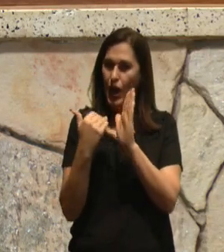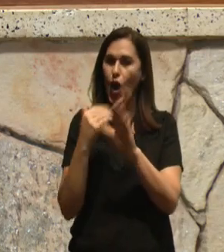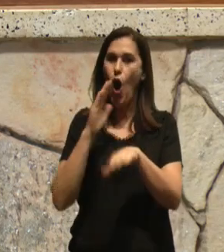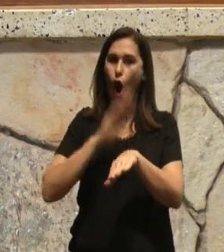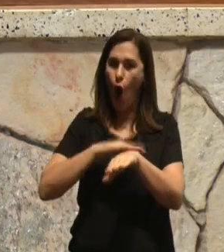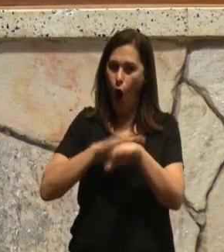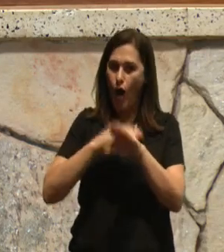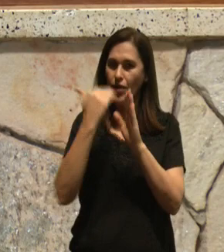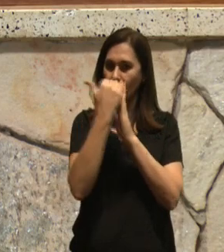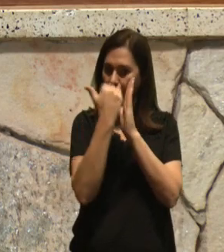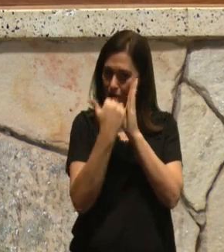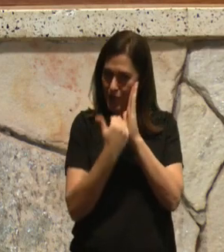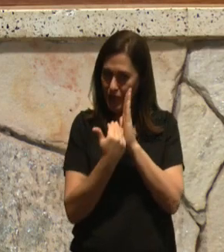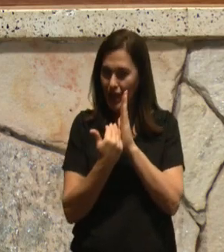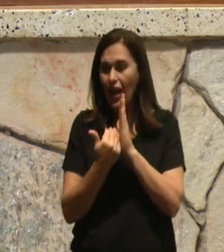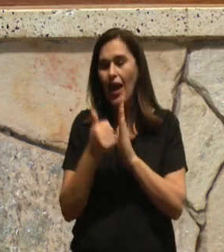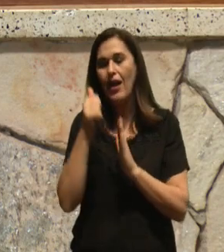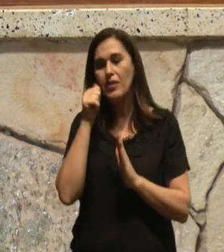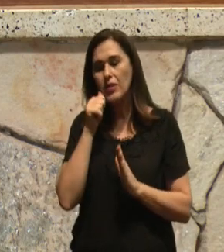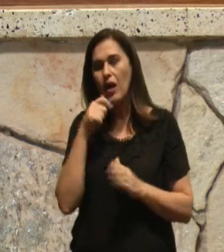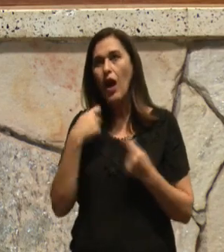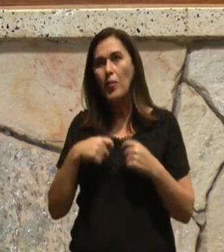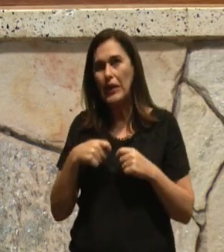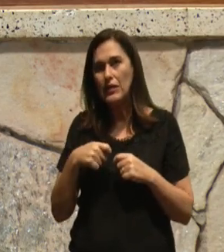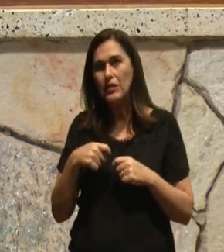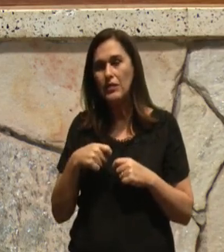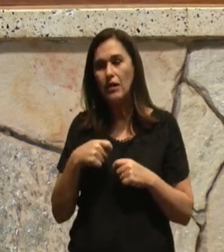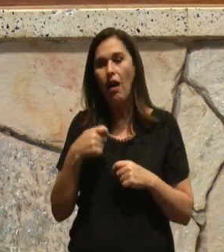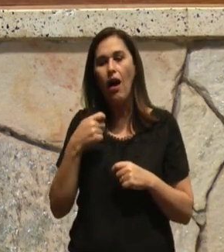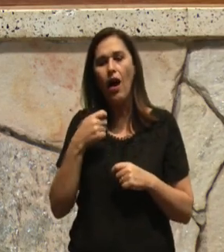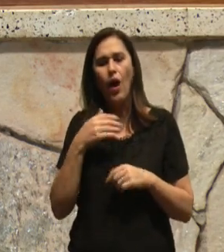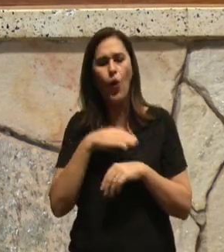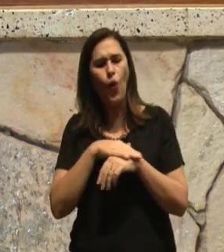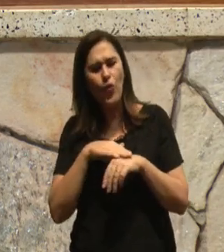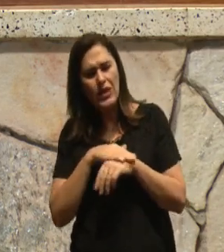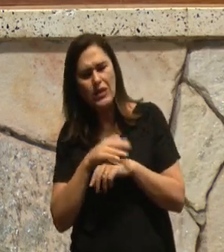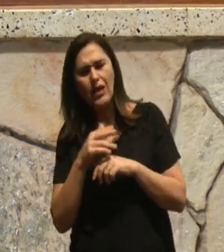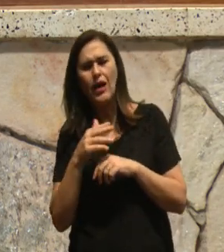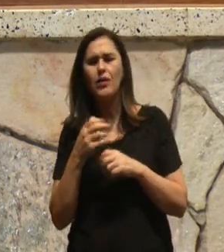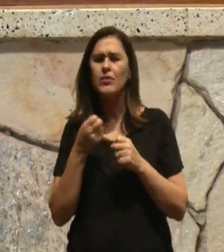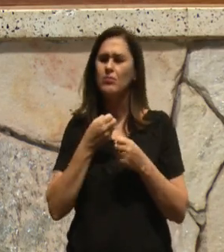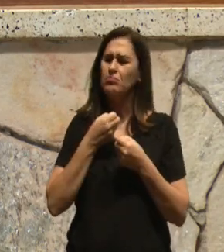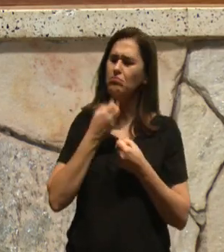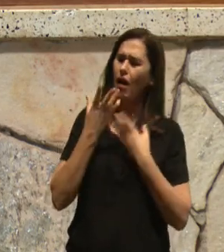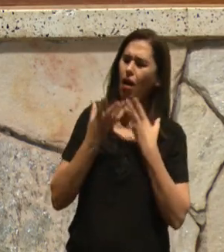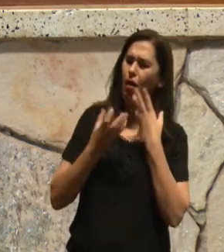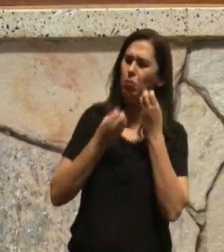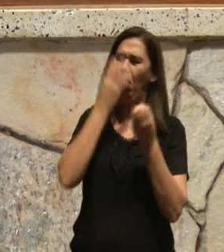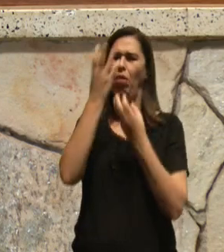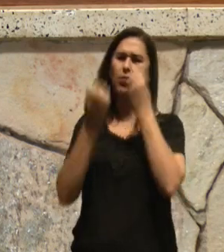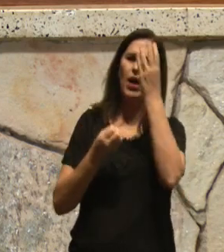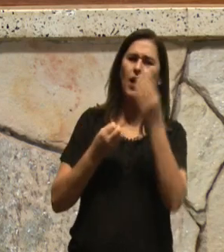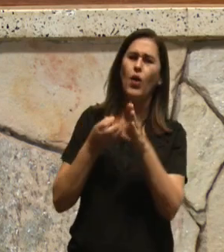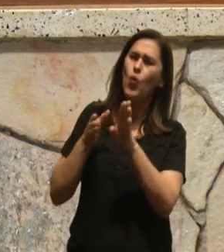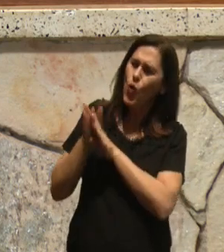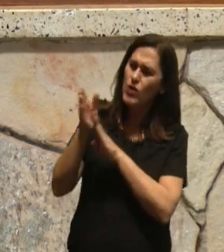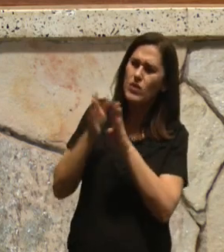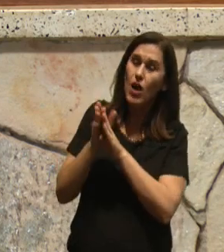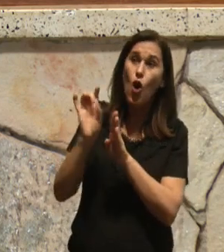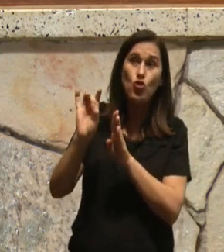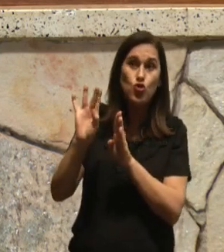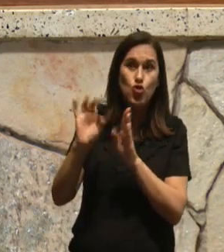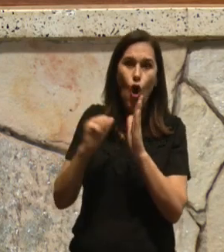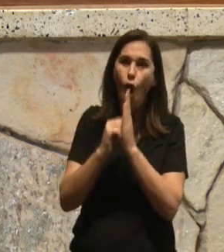Então, as irmãs que se sentirem necessidade de conversar, de desabafar, de ouvir um conselho, ou simplesmente